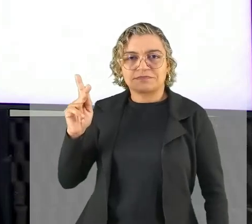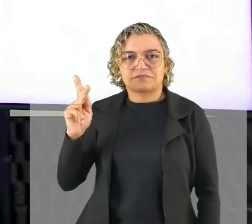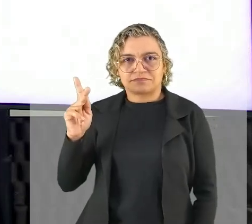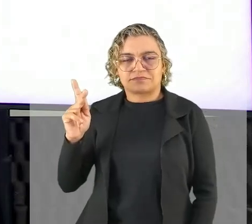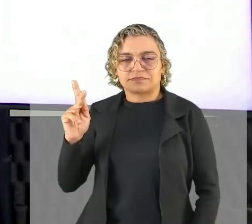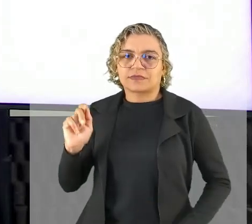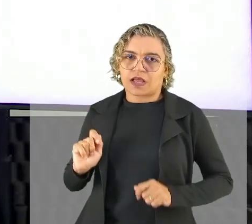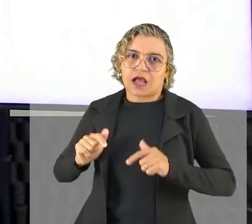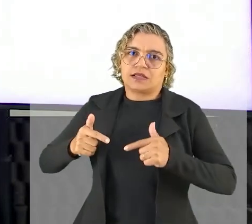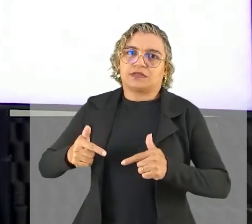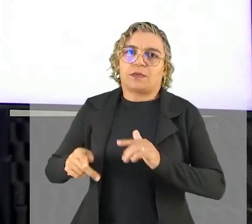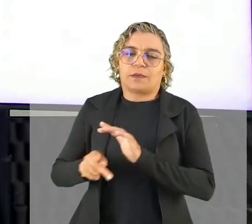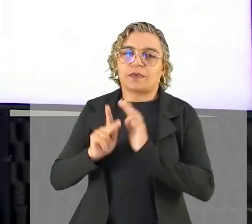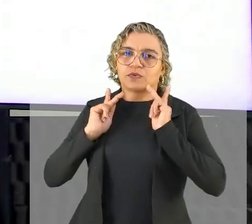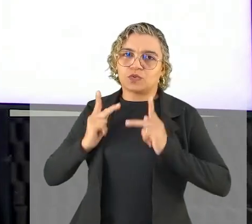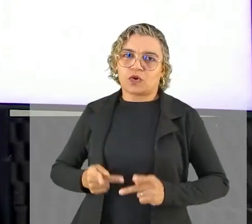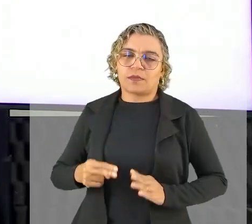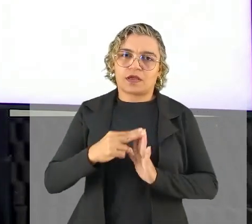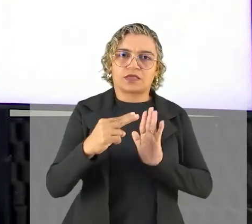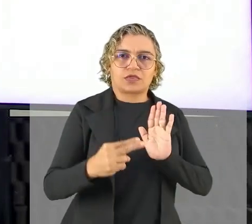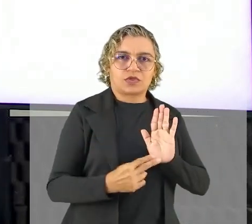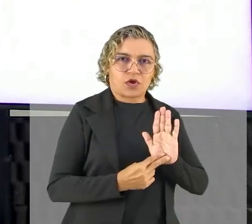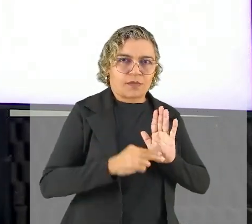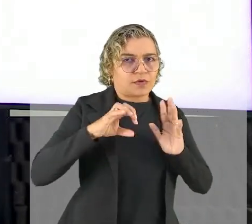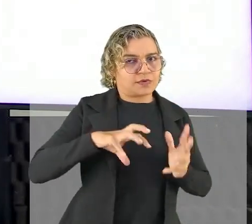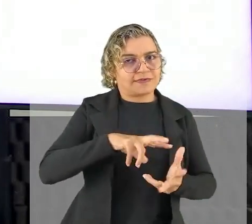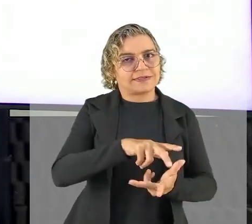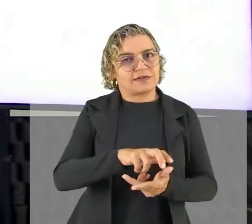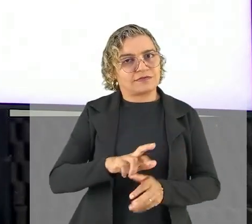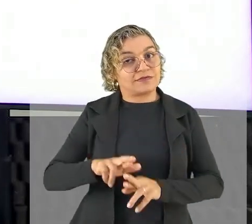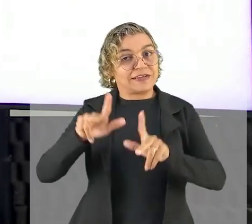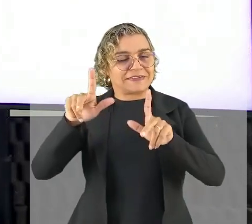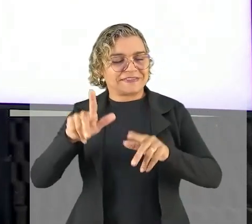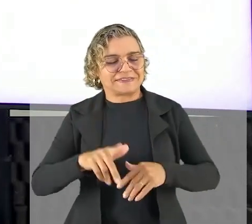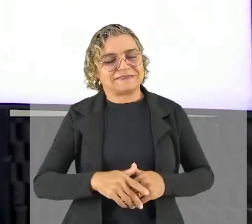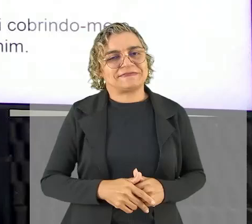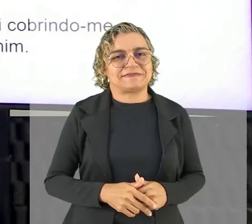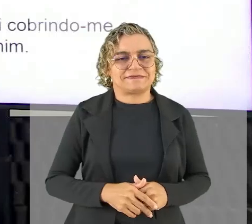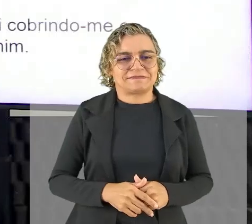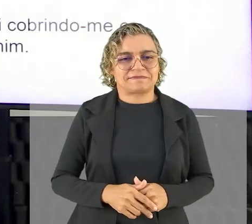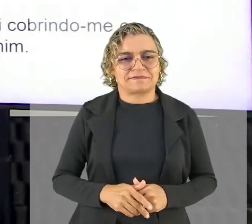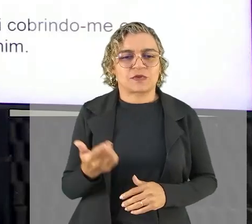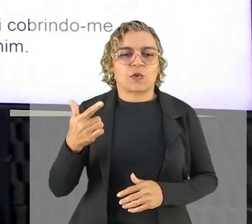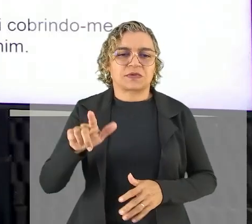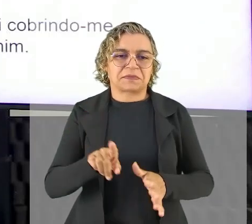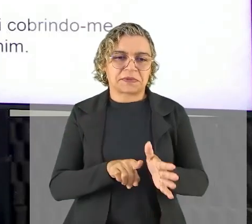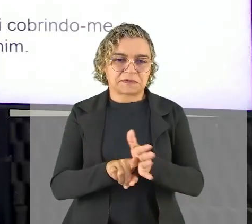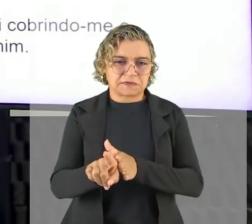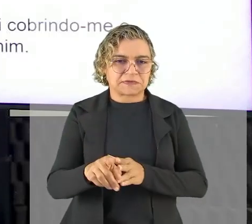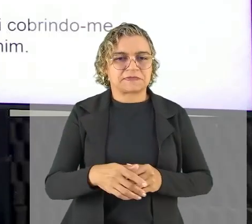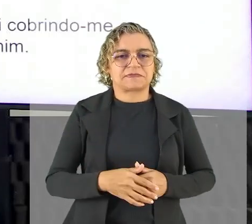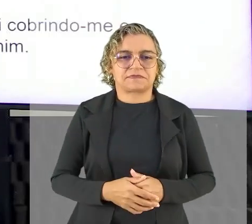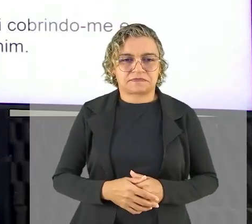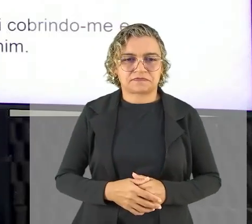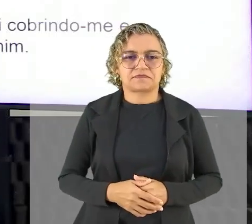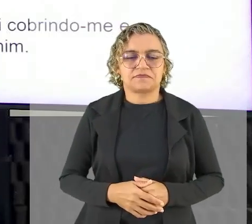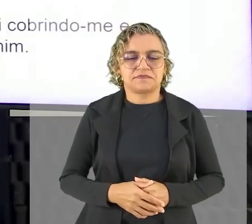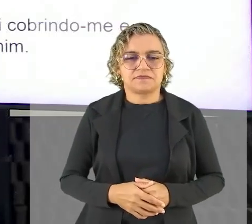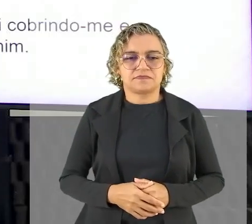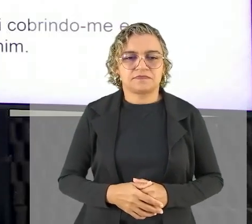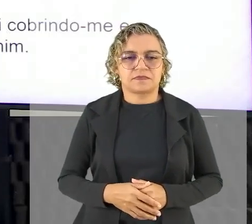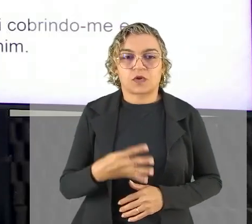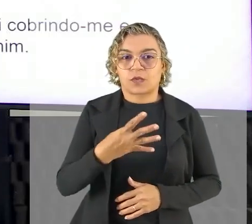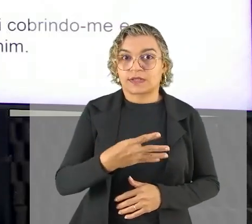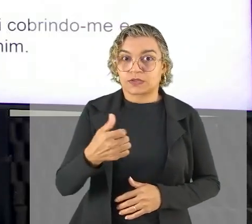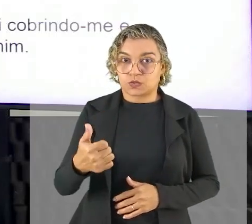toda ação do homem possa valer como norma universal. Beleza? Vamos para mais uma questão, é a questão de